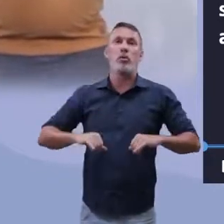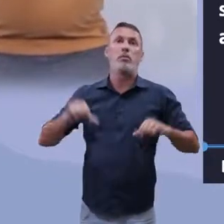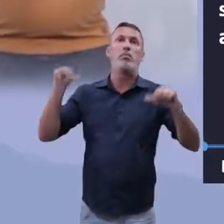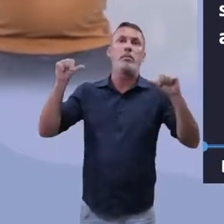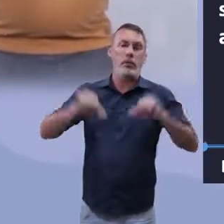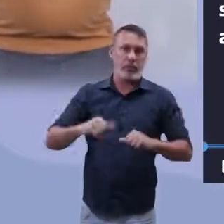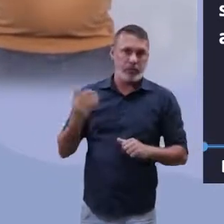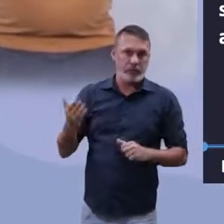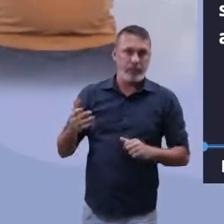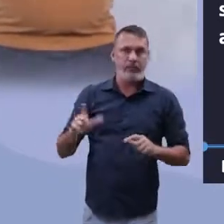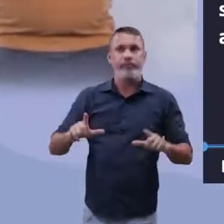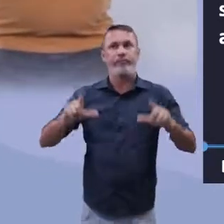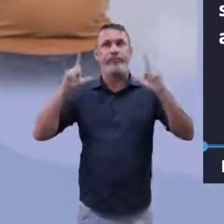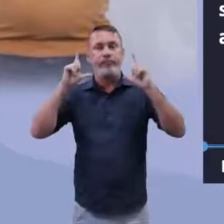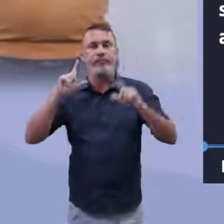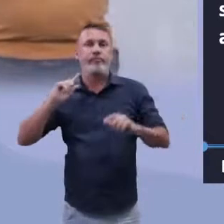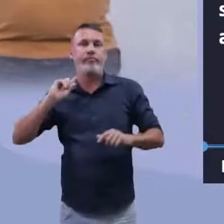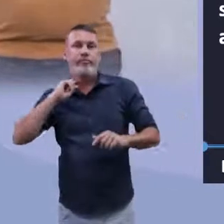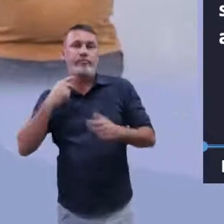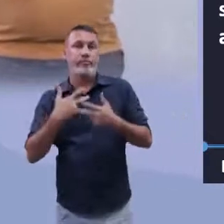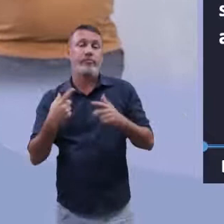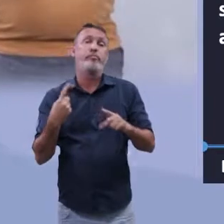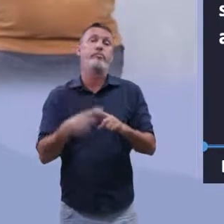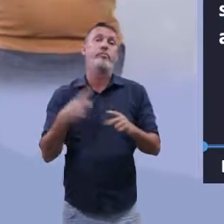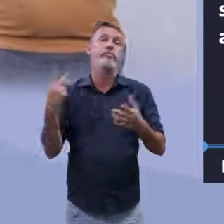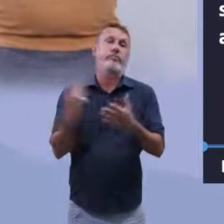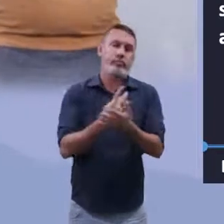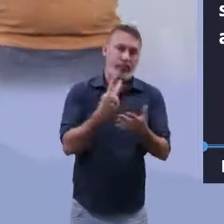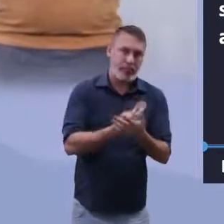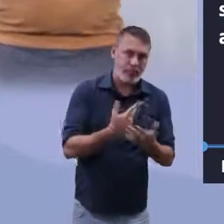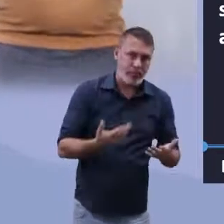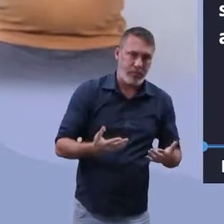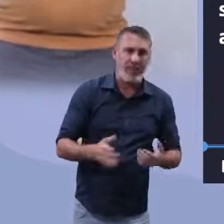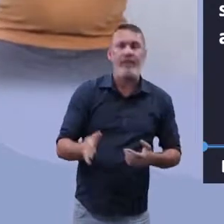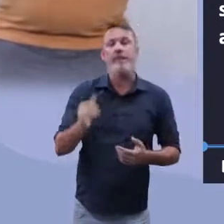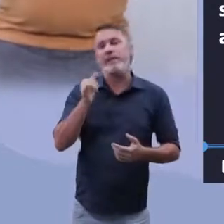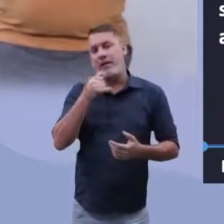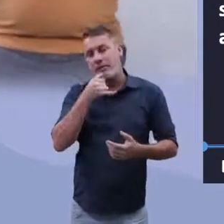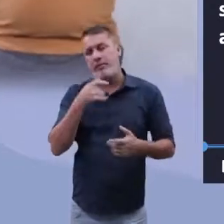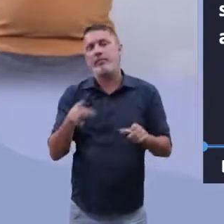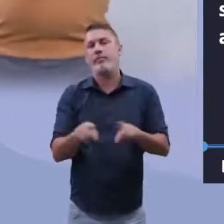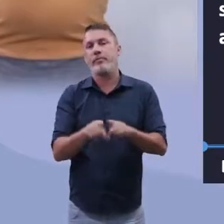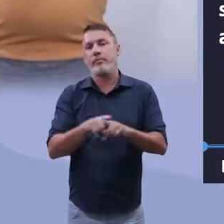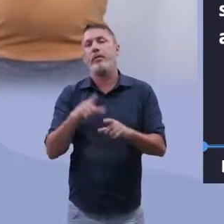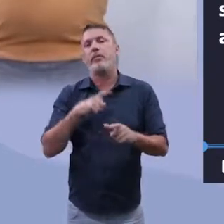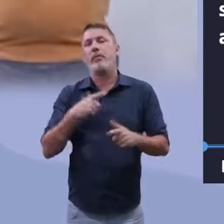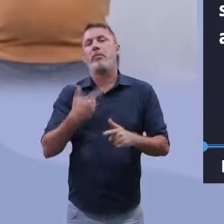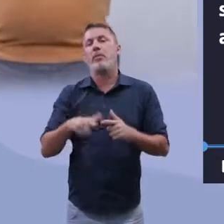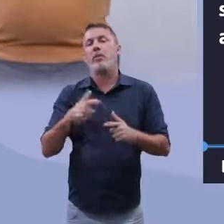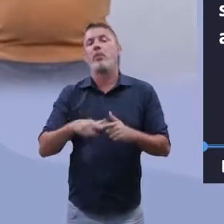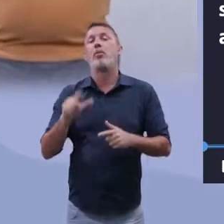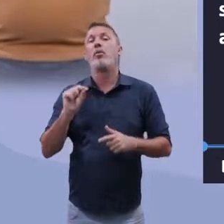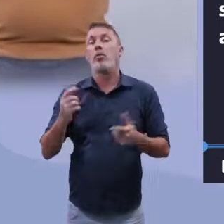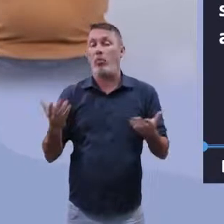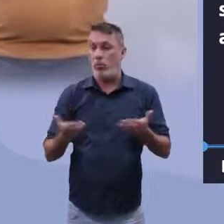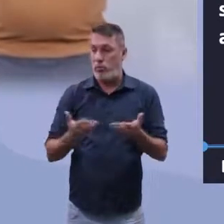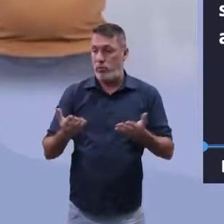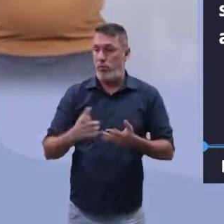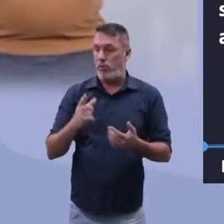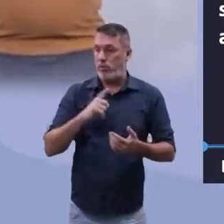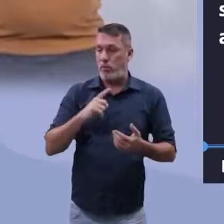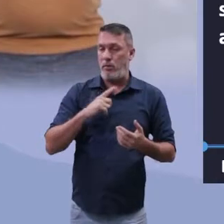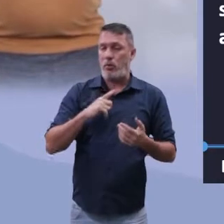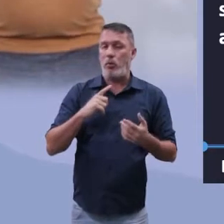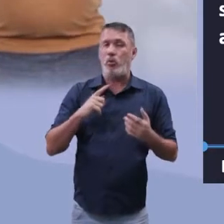professor, de uma figura pública, por conta de alguma coisa. E, infelizmente, nós temos um problema que